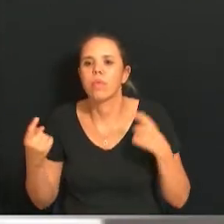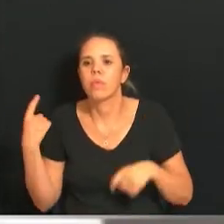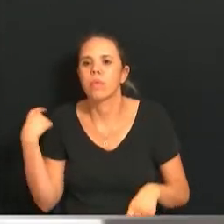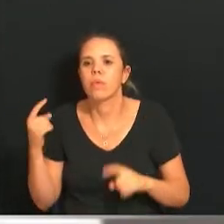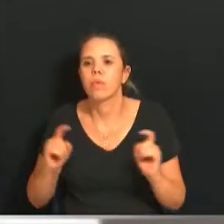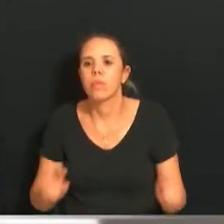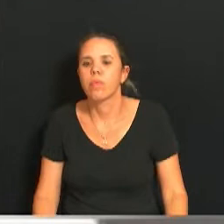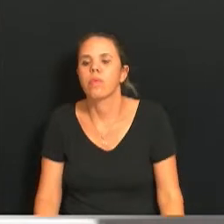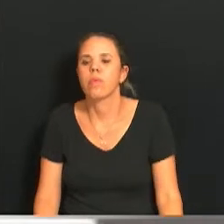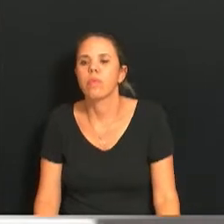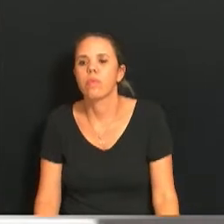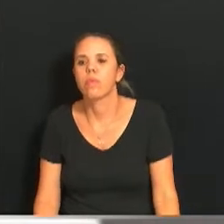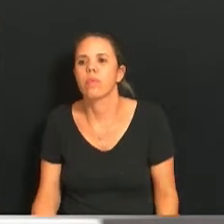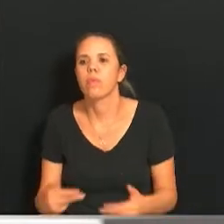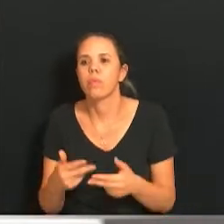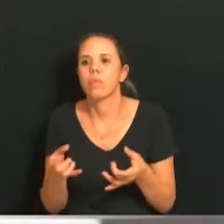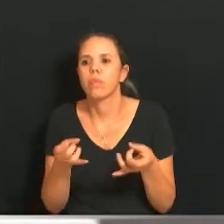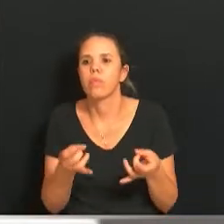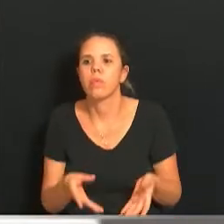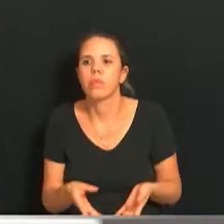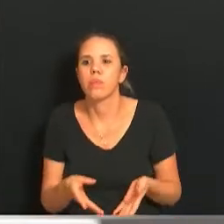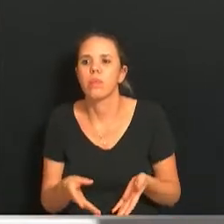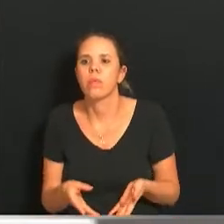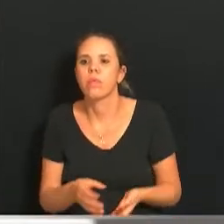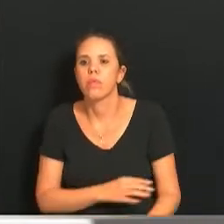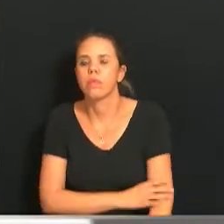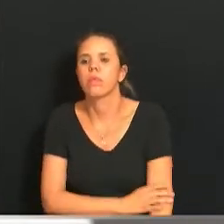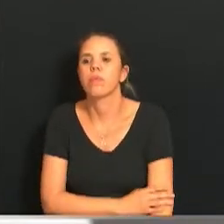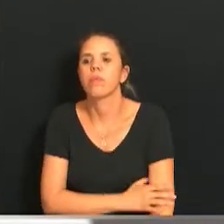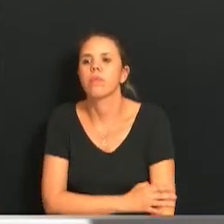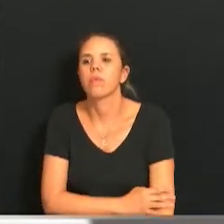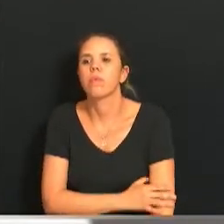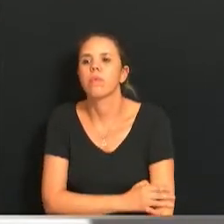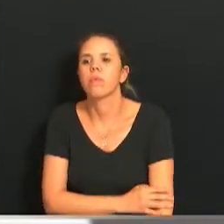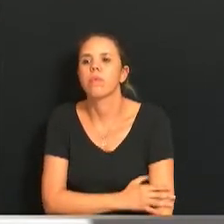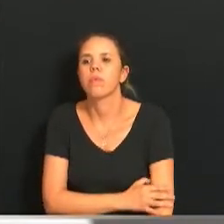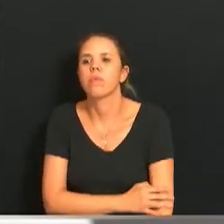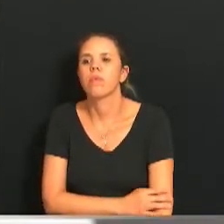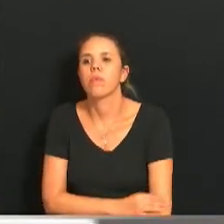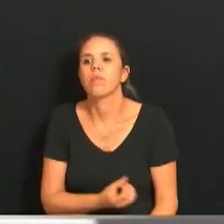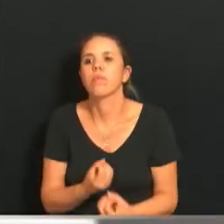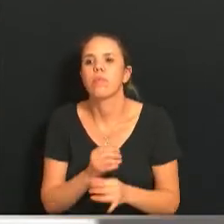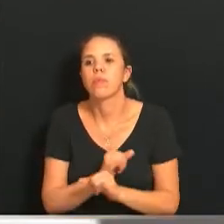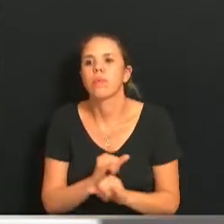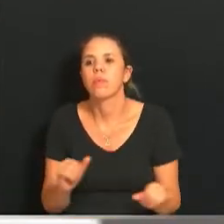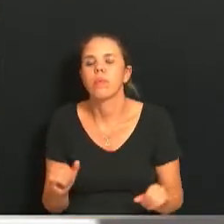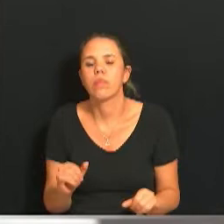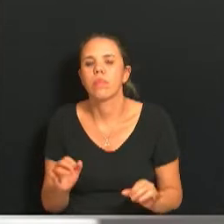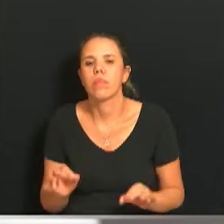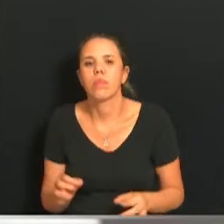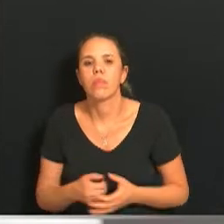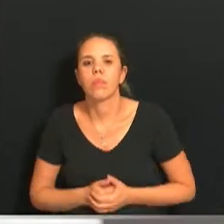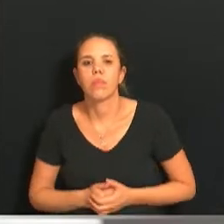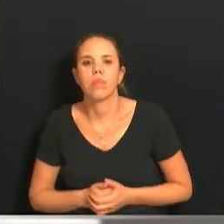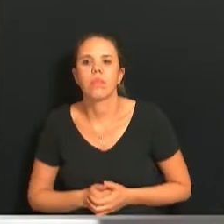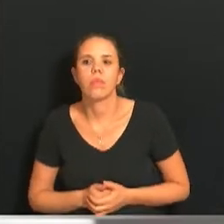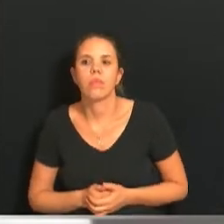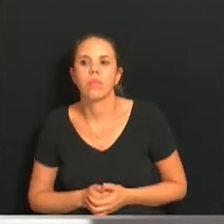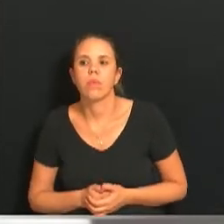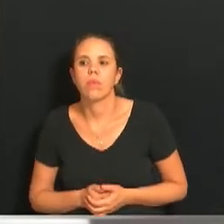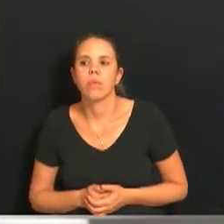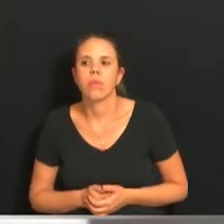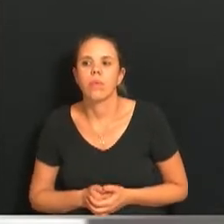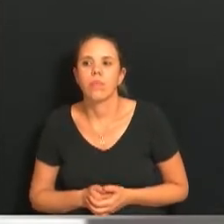sessão, porque as coisas são jogadas, né, e a gente fica sem informações corretas sobre o assunto, mas achei